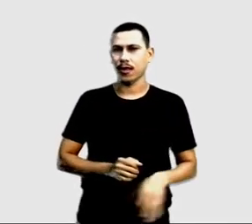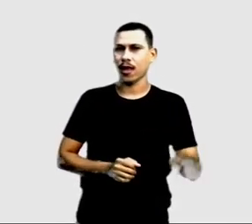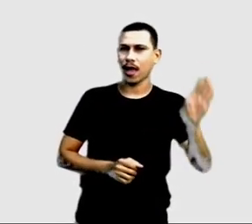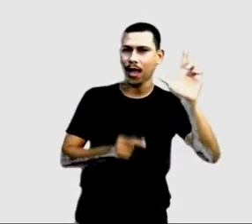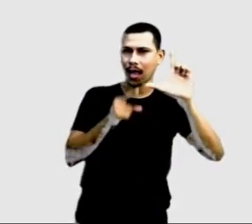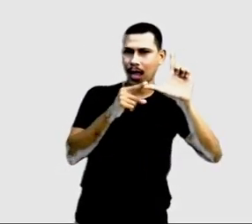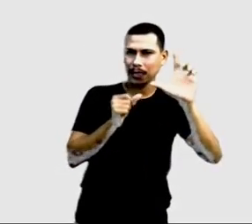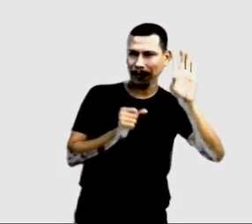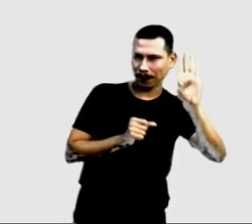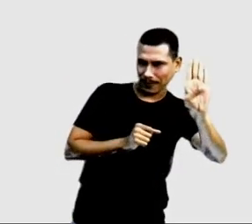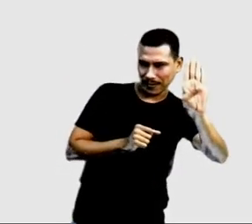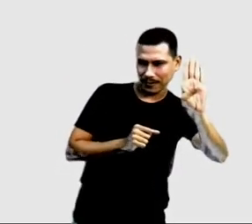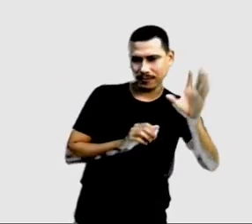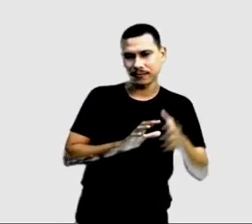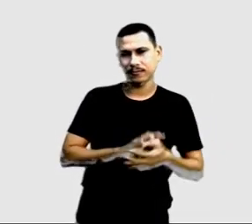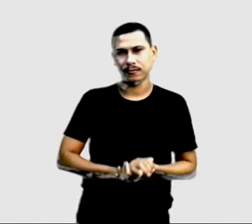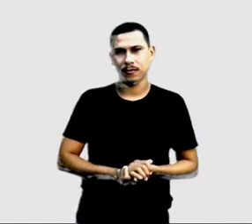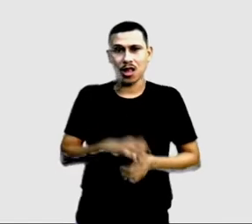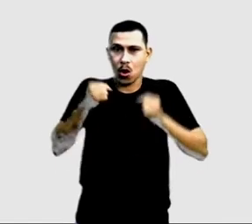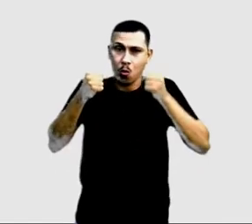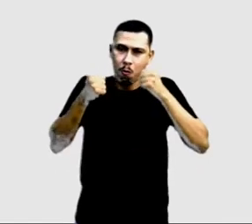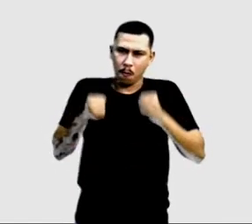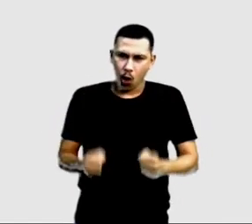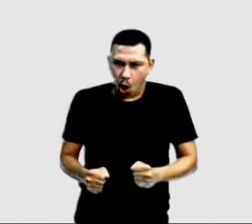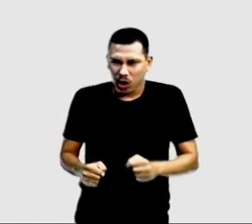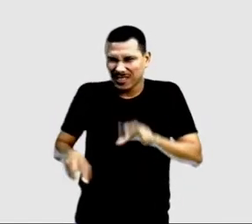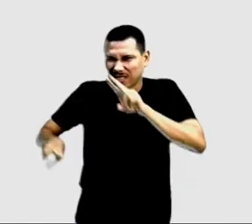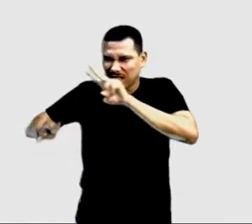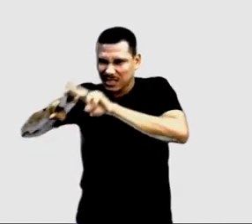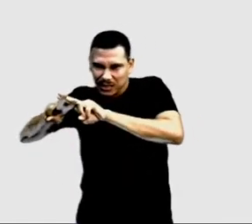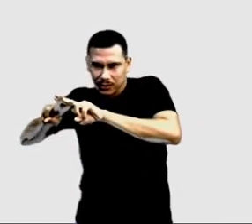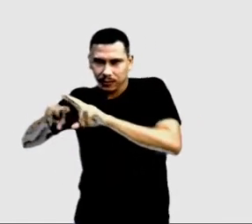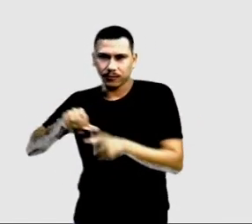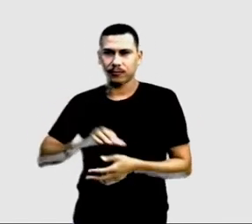Alternativa B, poderoso e preso.